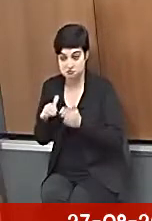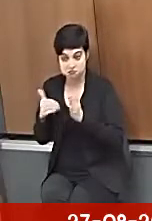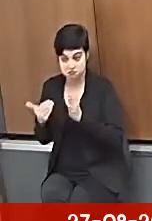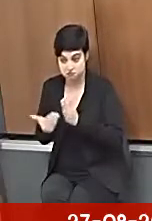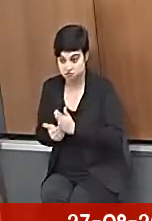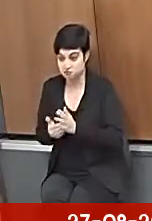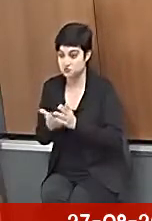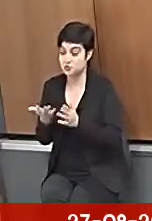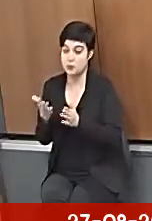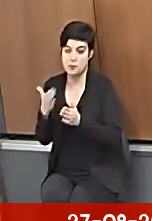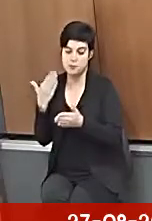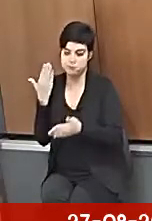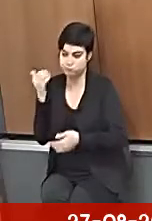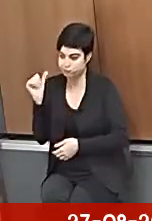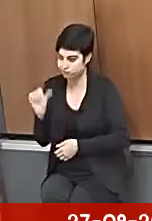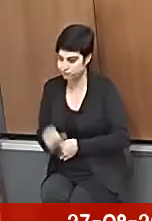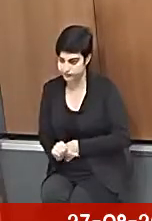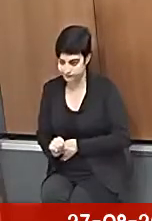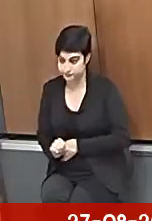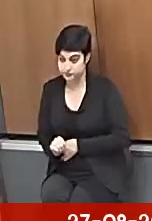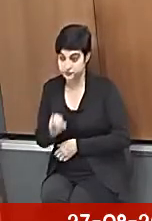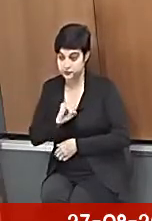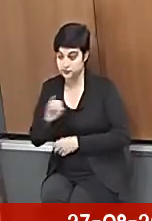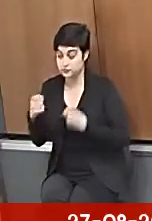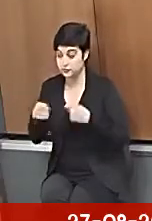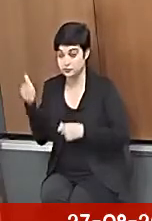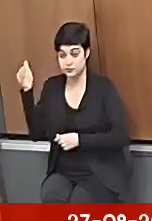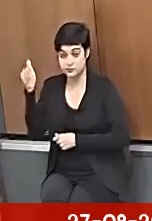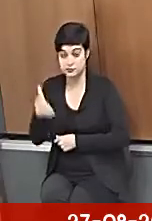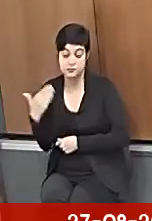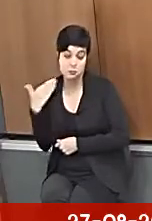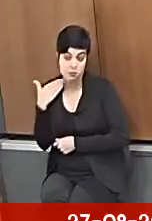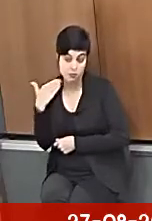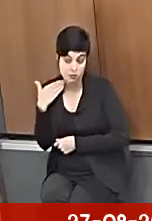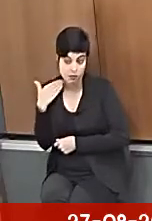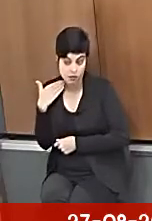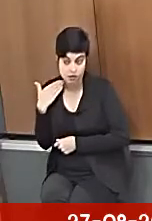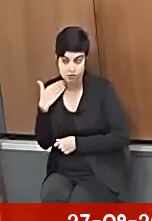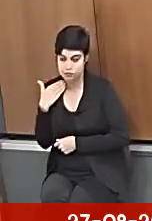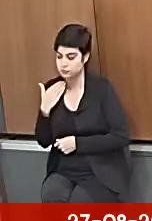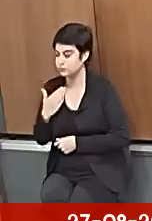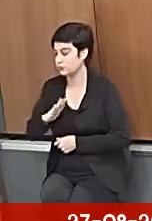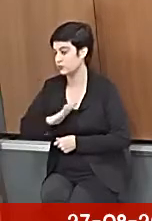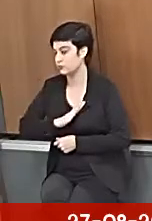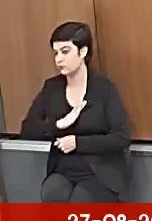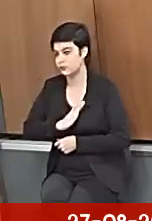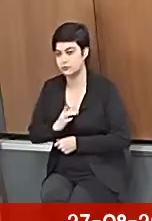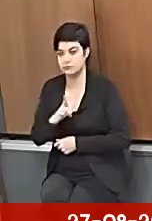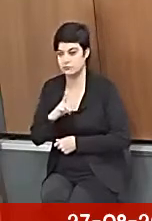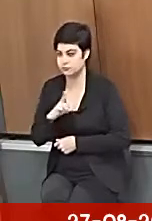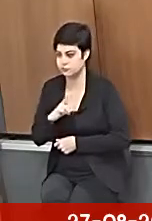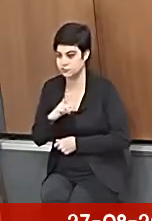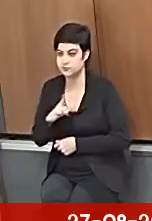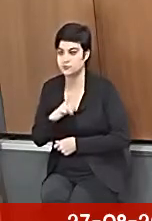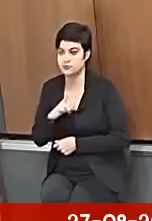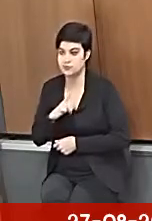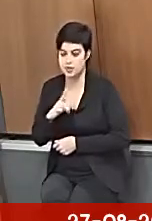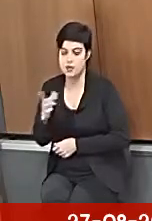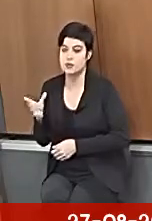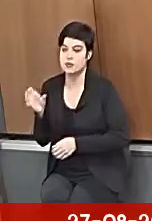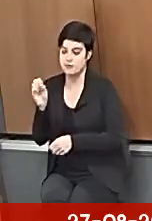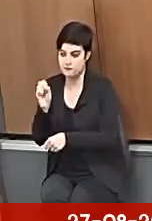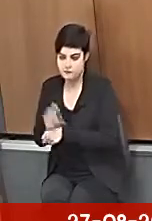acessibilidade uma bosta agora se você precise um banco total acesso a vagas na